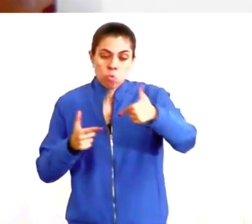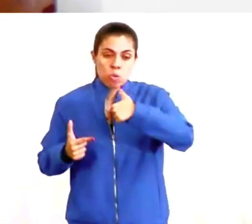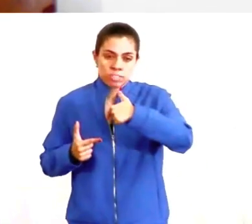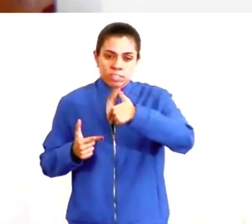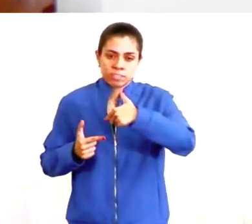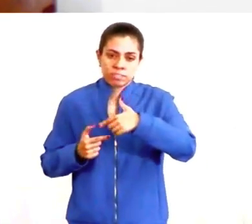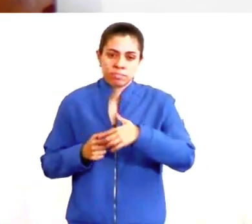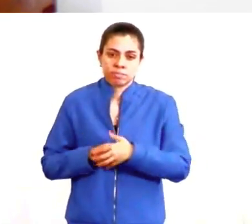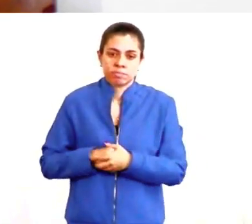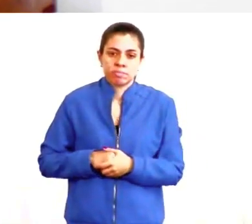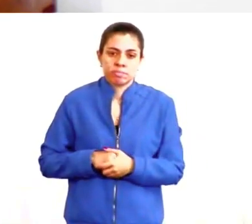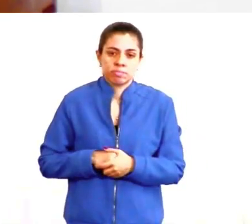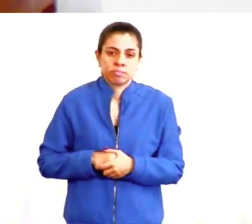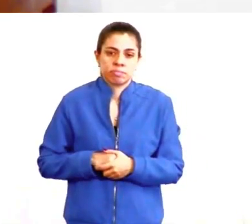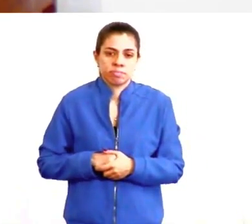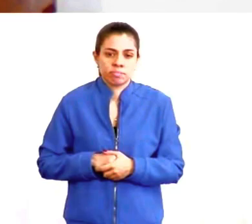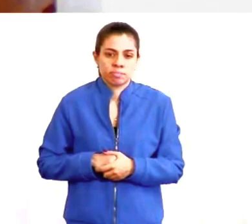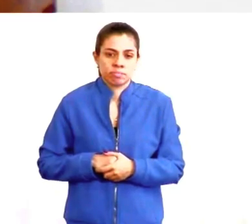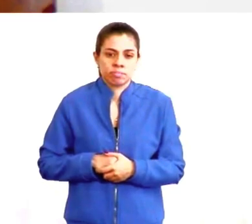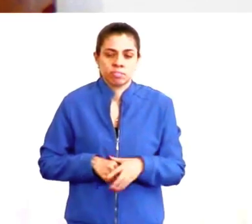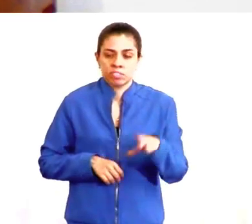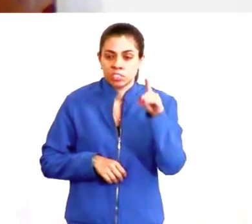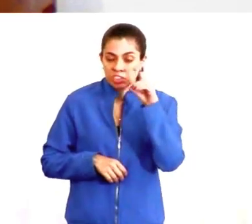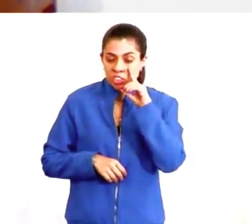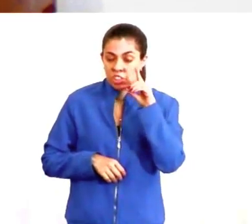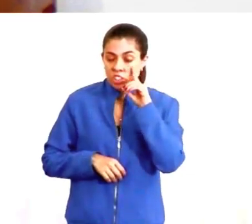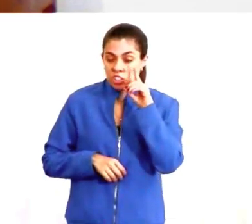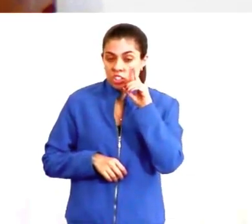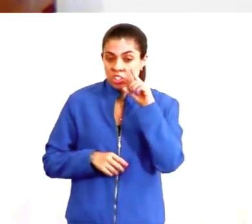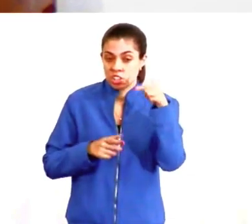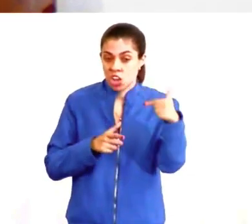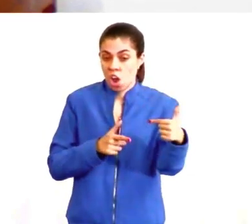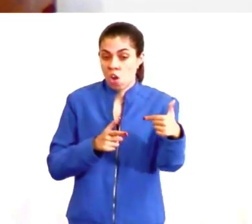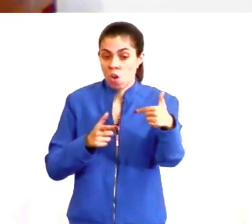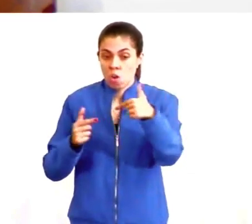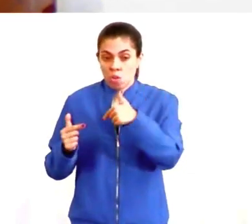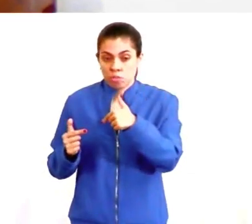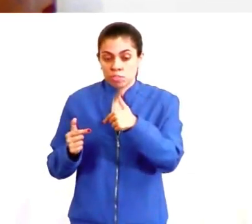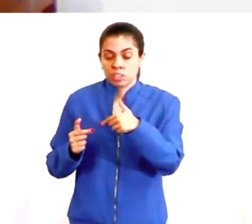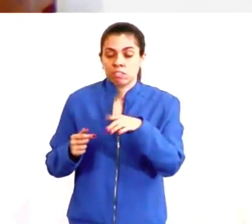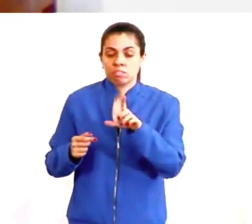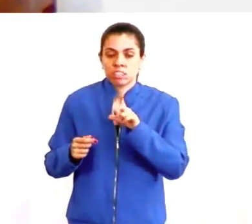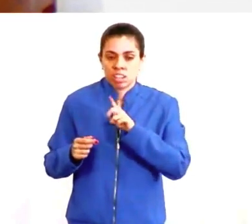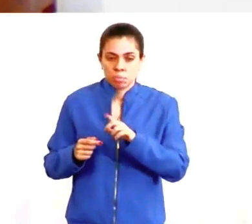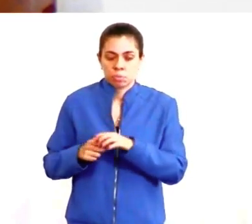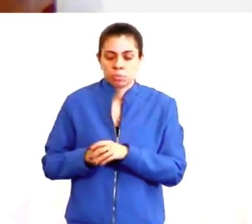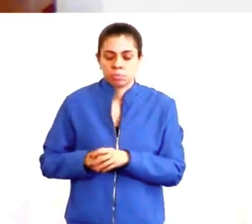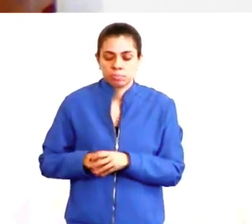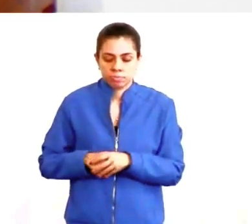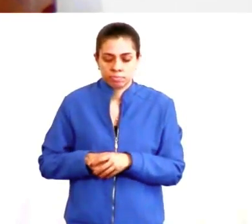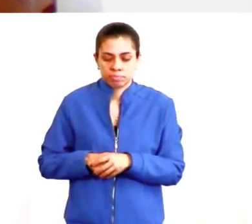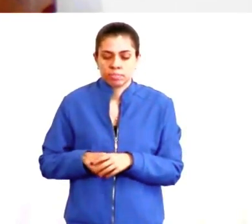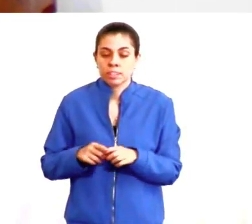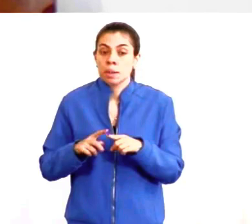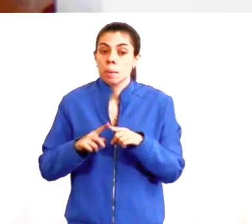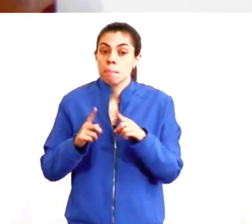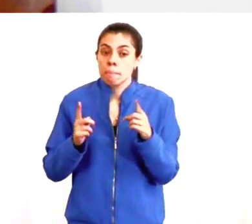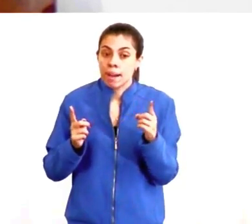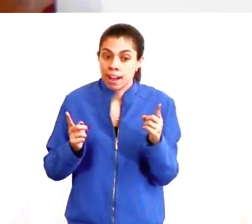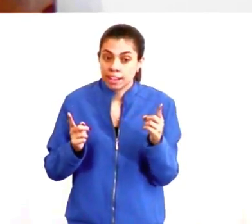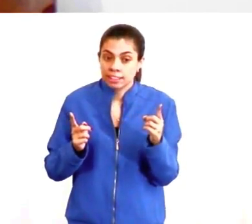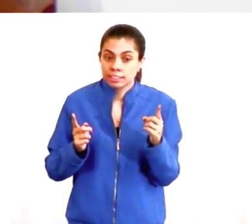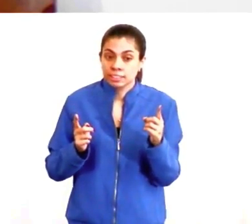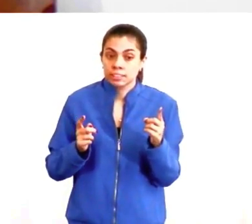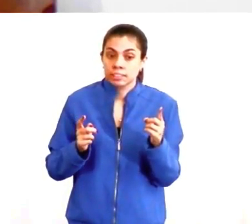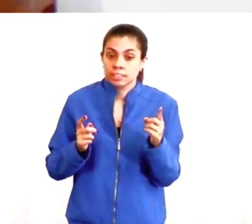existiram. Eles estão se renovando a cada dia. Sabe qual é o meu temor? É que os opositores se especializam